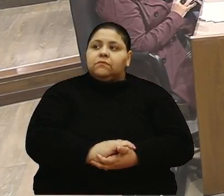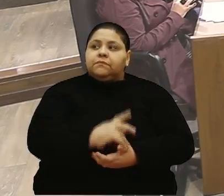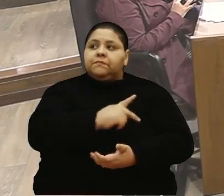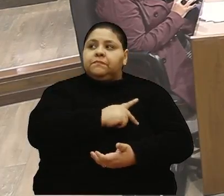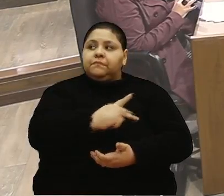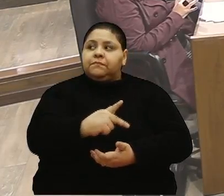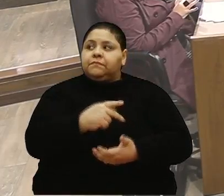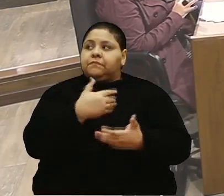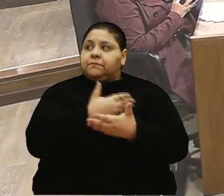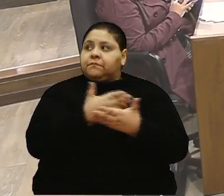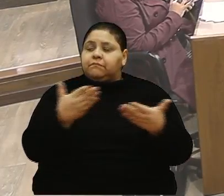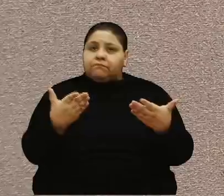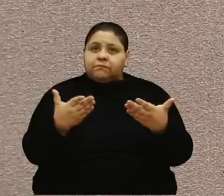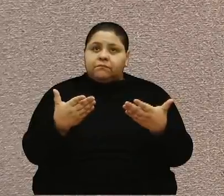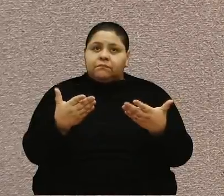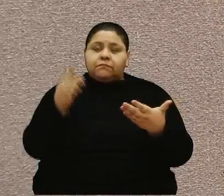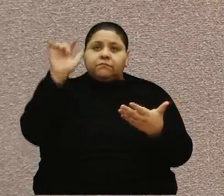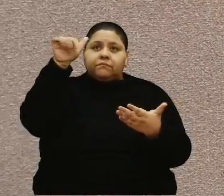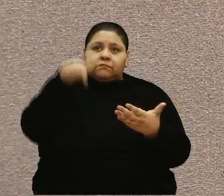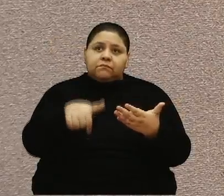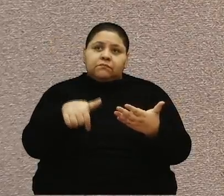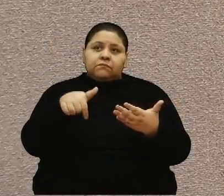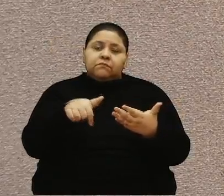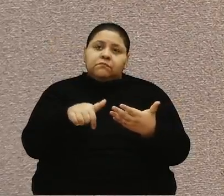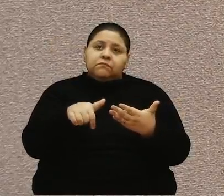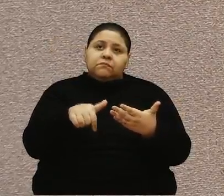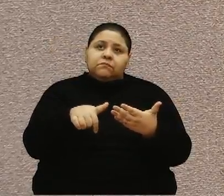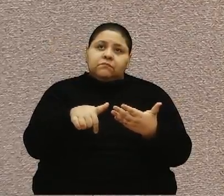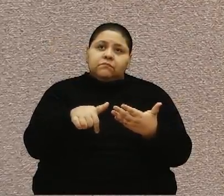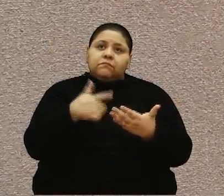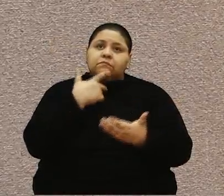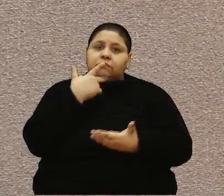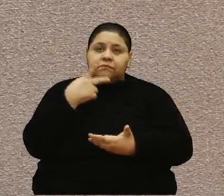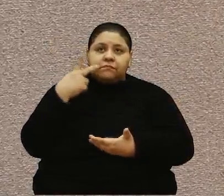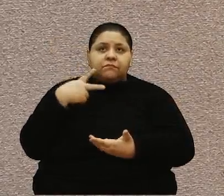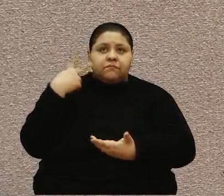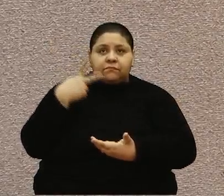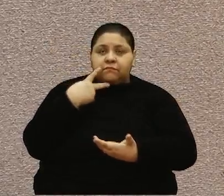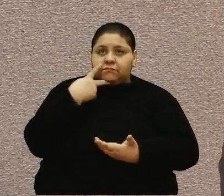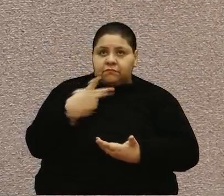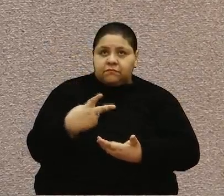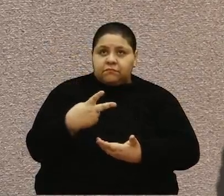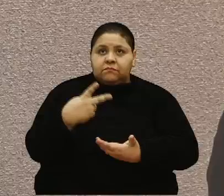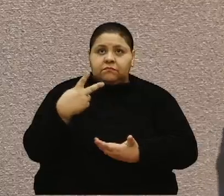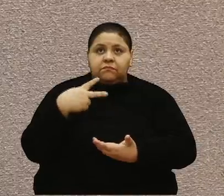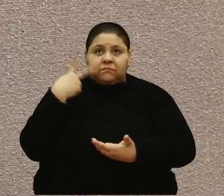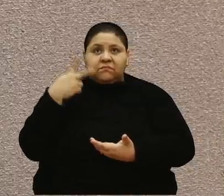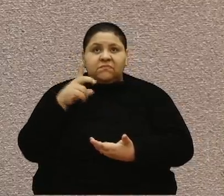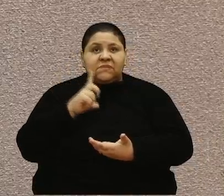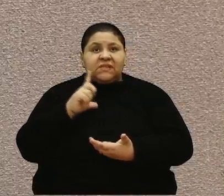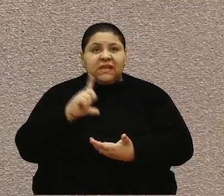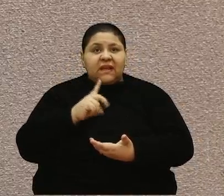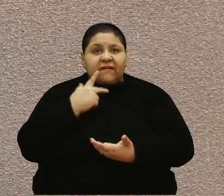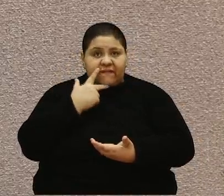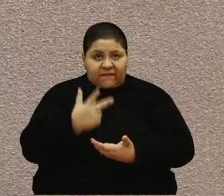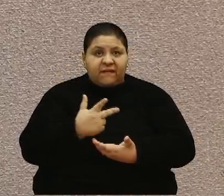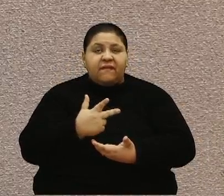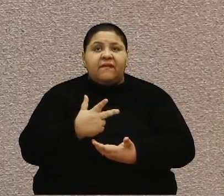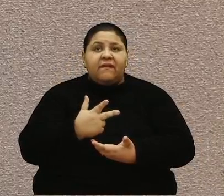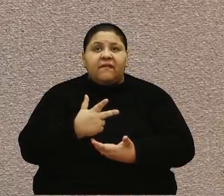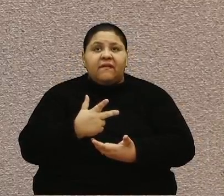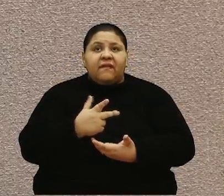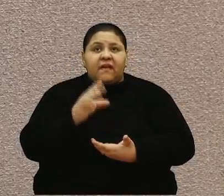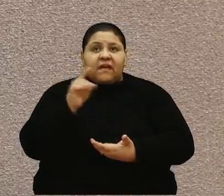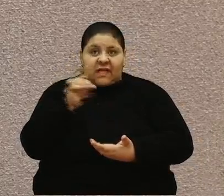Presidente, nobres colegas, aqui só retificando o que a vereadora falou, o vereador ele deve falar, né? Ele inclusive é